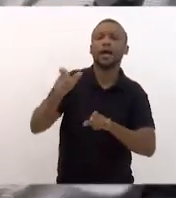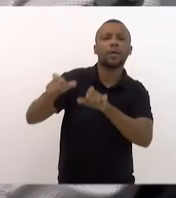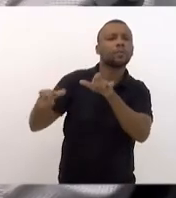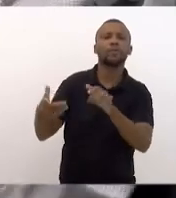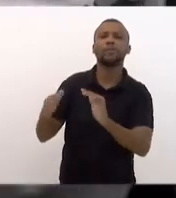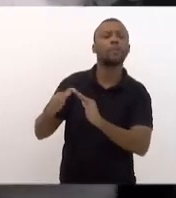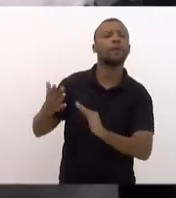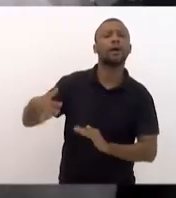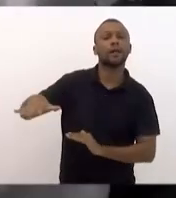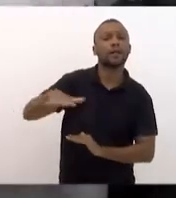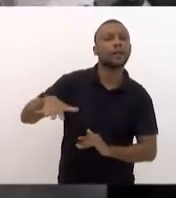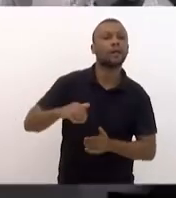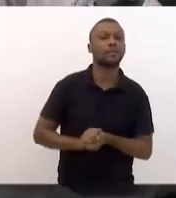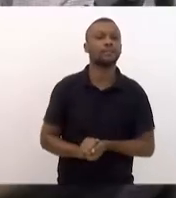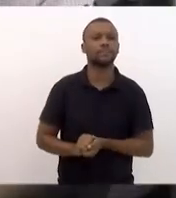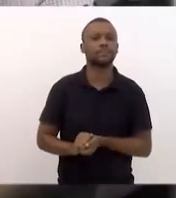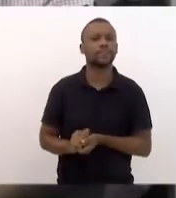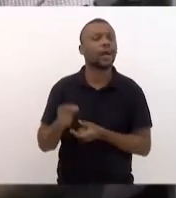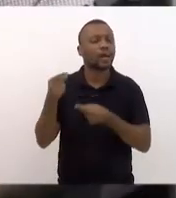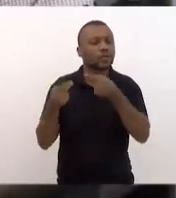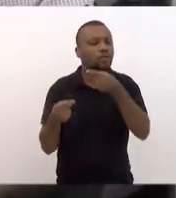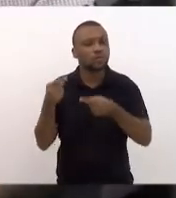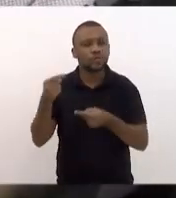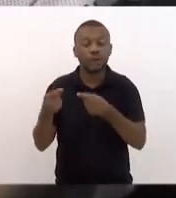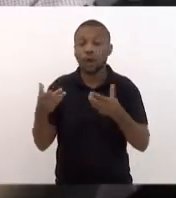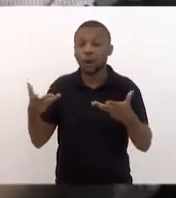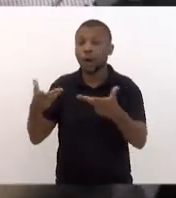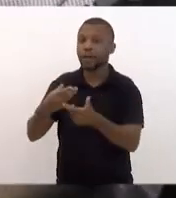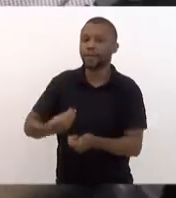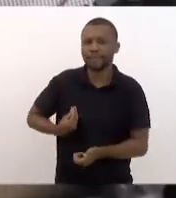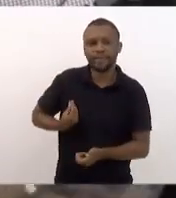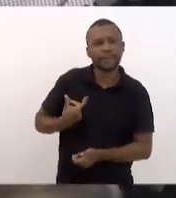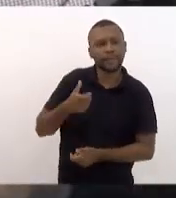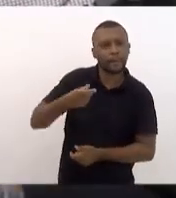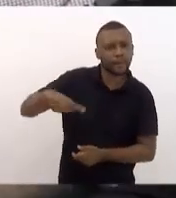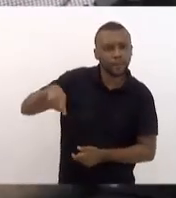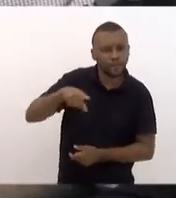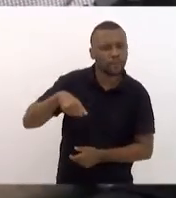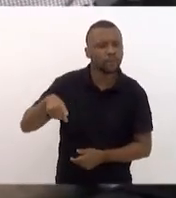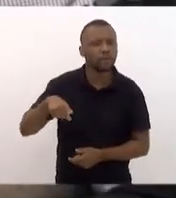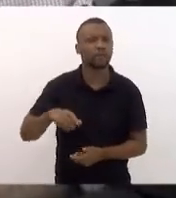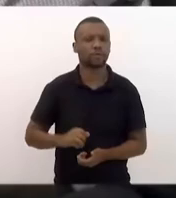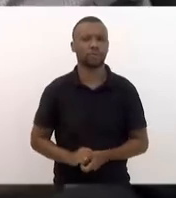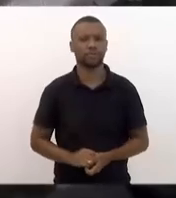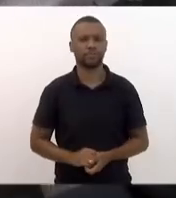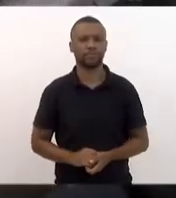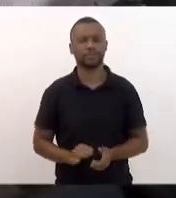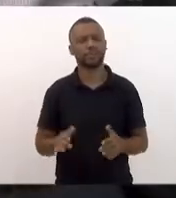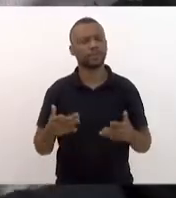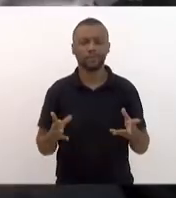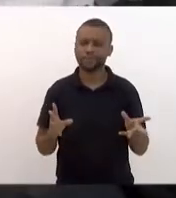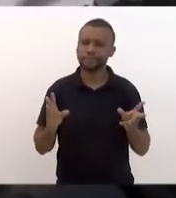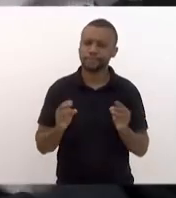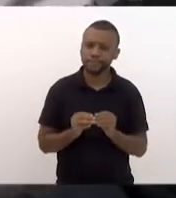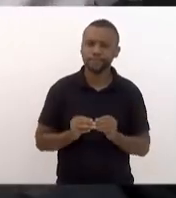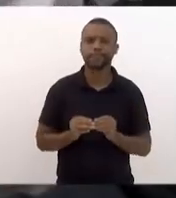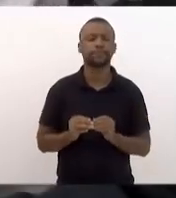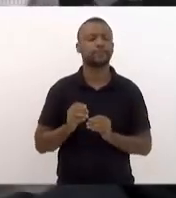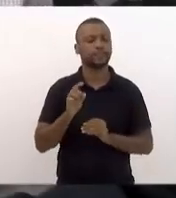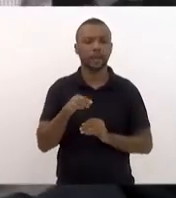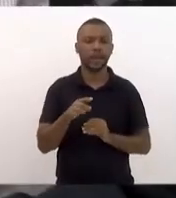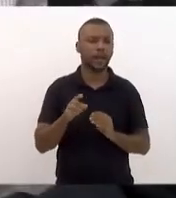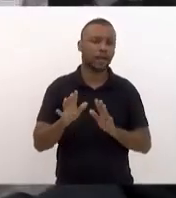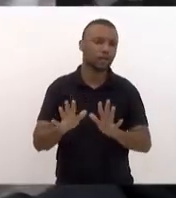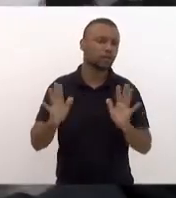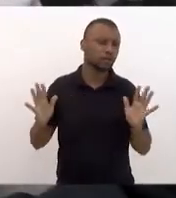lá? Se discutiu, por exemplo, qualidade de vida para essas pessoas? É? Quer dizer, então, é isso